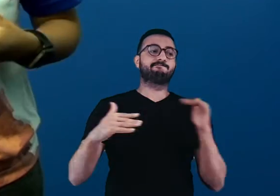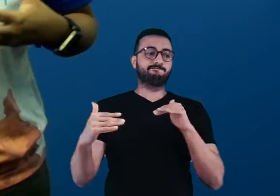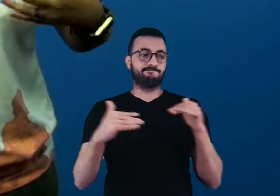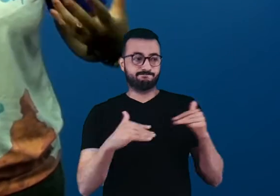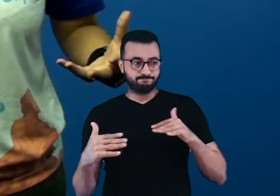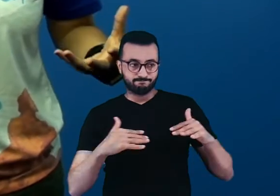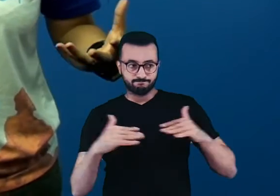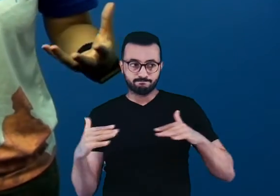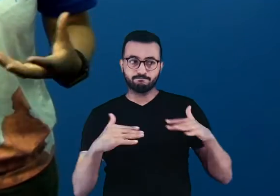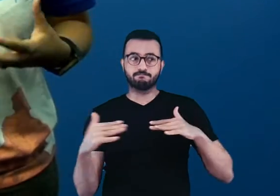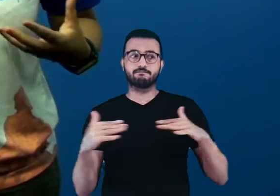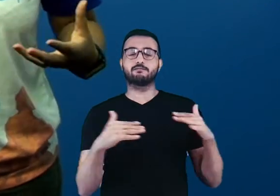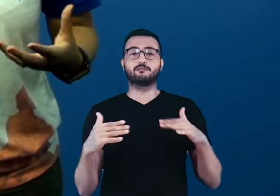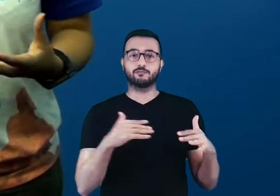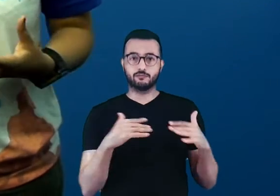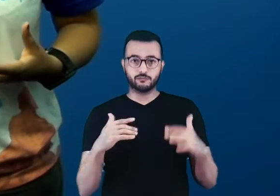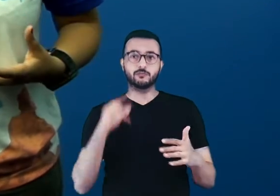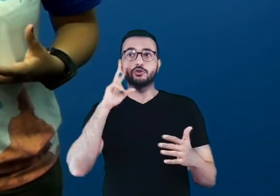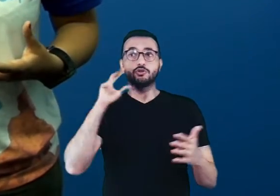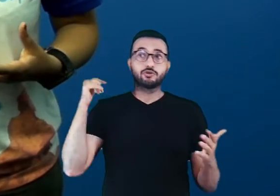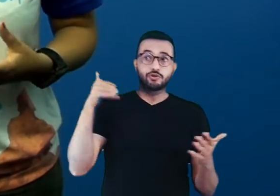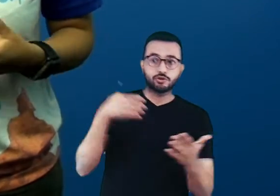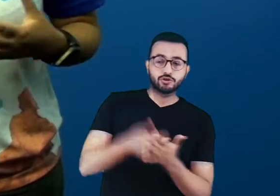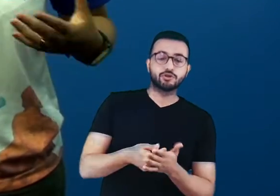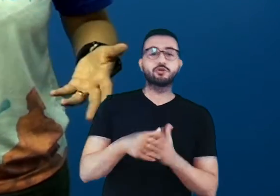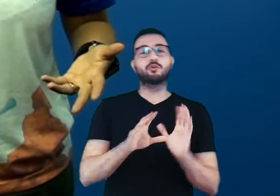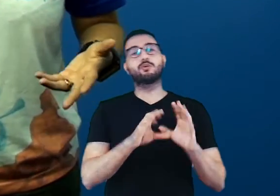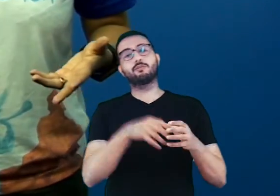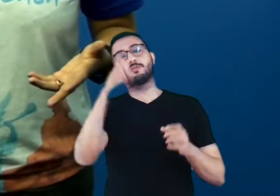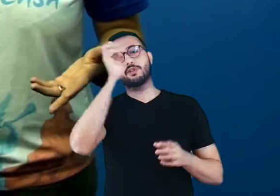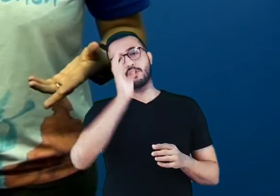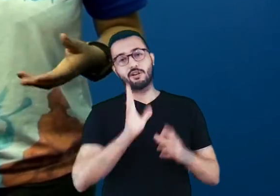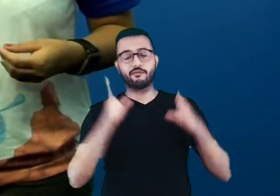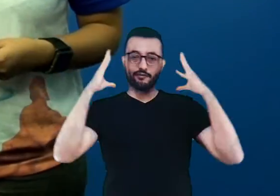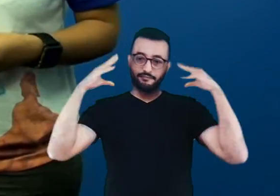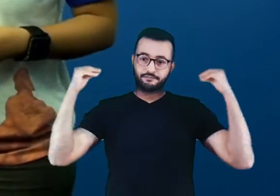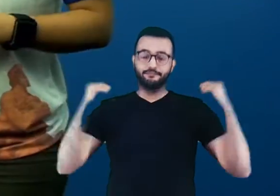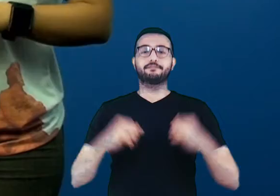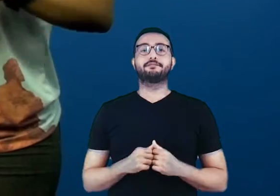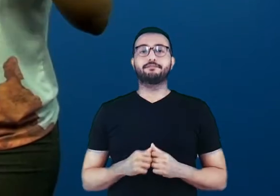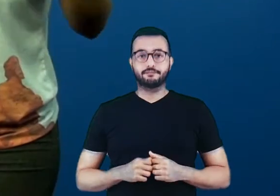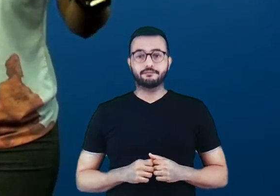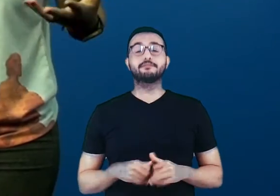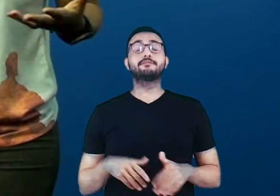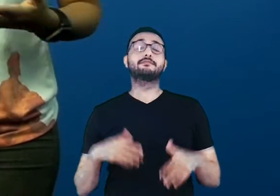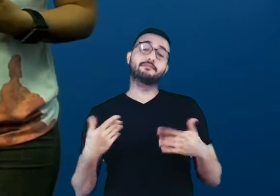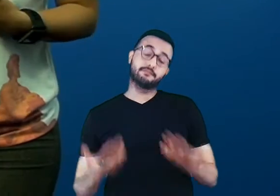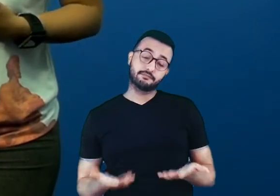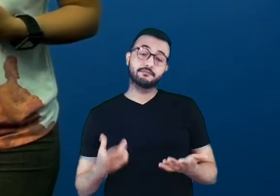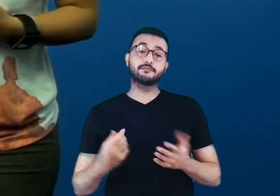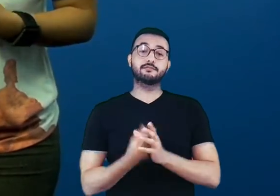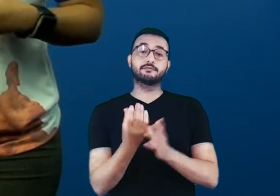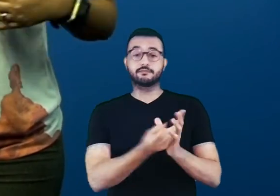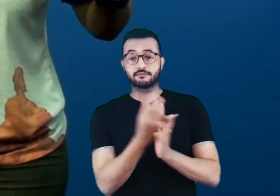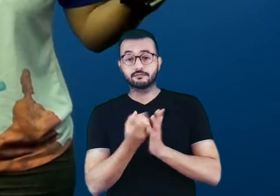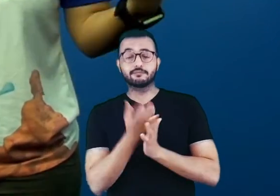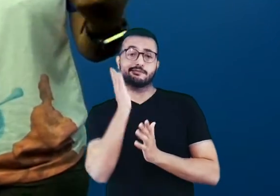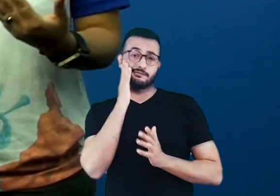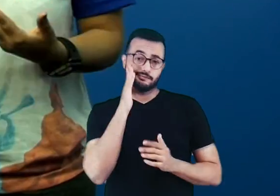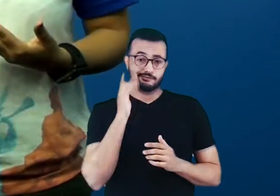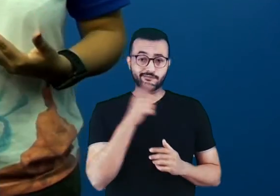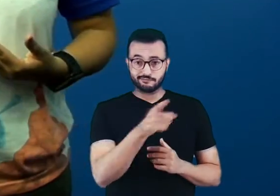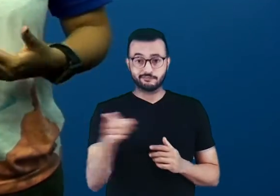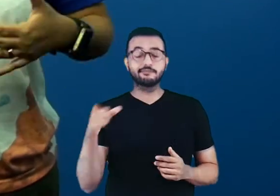grande batalha histórica entre os lusos brasileiros e holandeses, tá? Então, a vegetação, como vocês sabem, né,